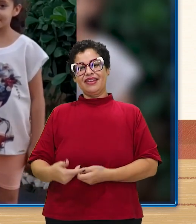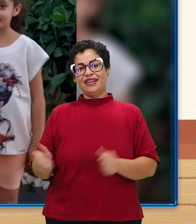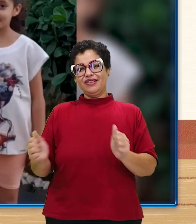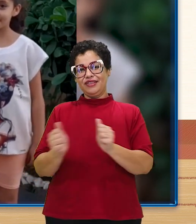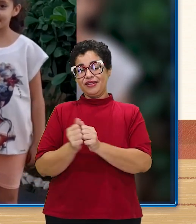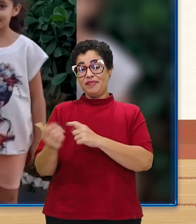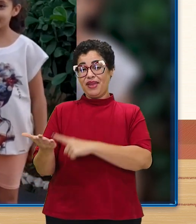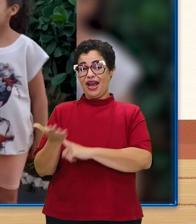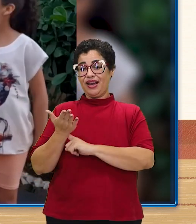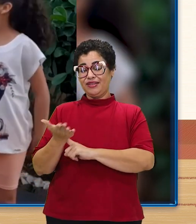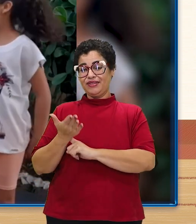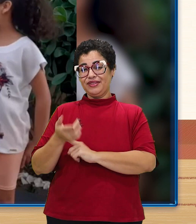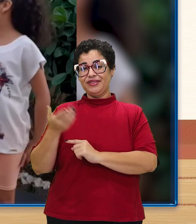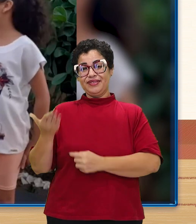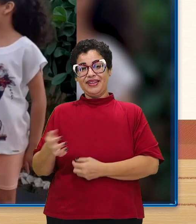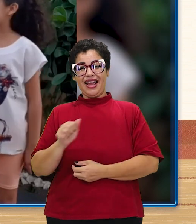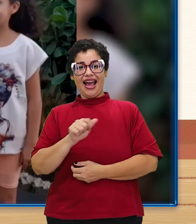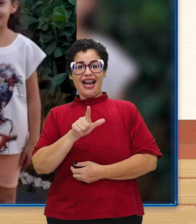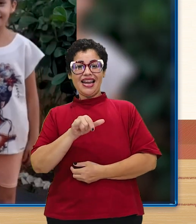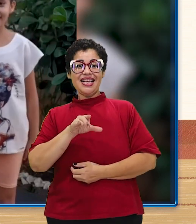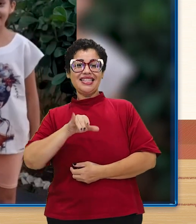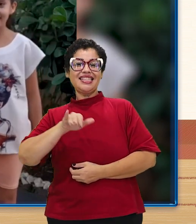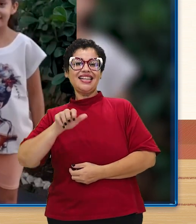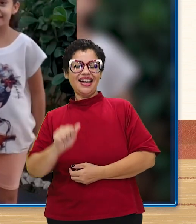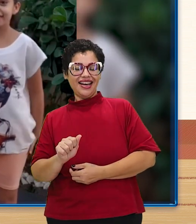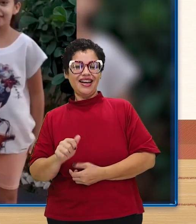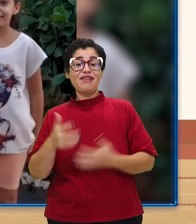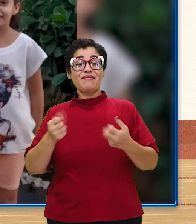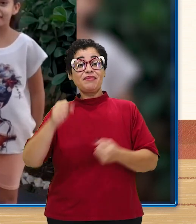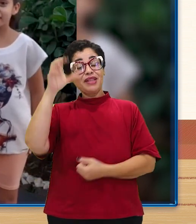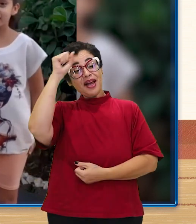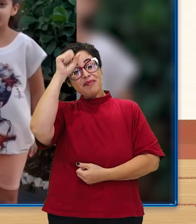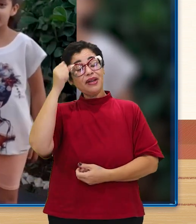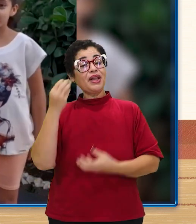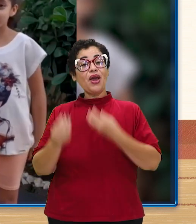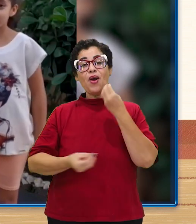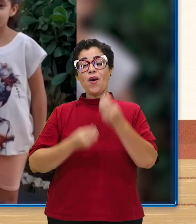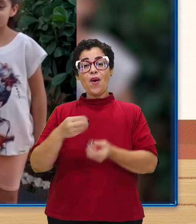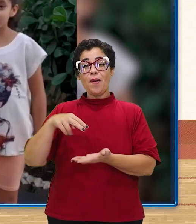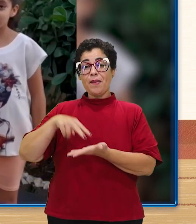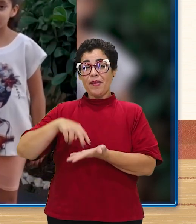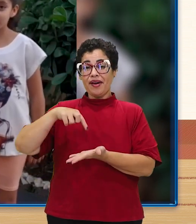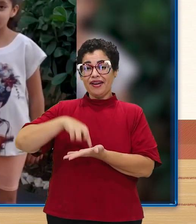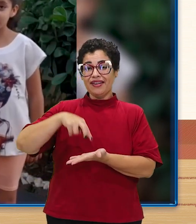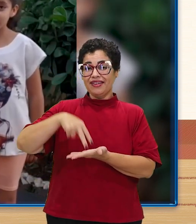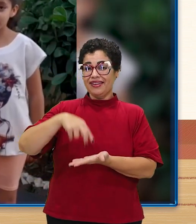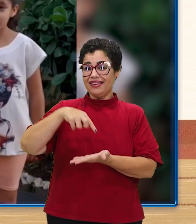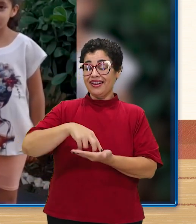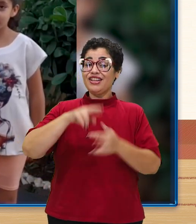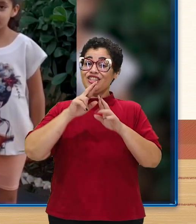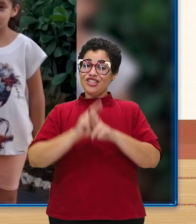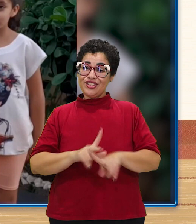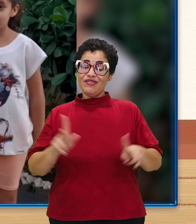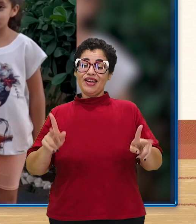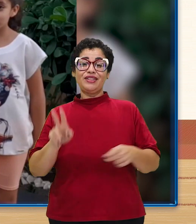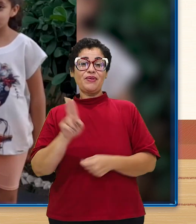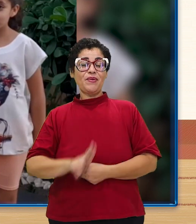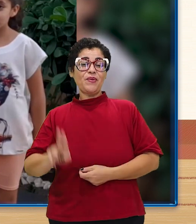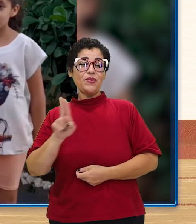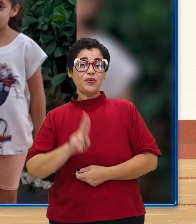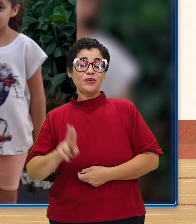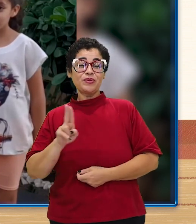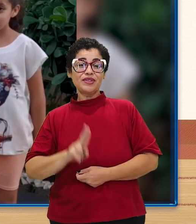minha ajudante, Alícia. E hoje nós vamos aprender uma amarelinha diferente,